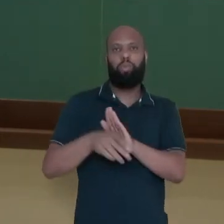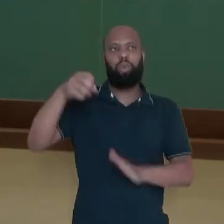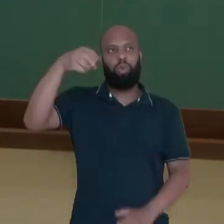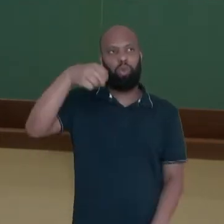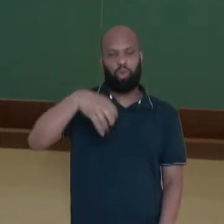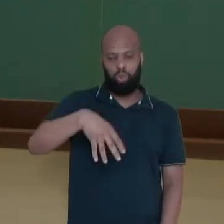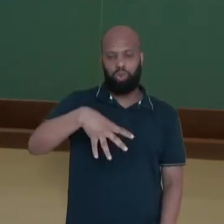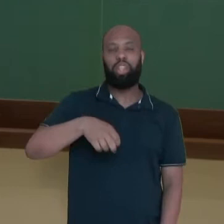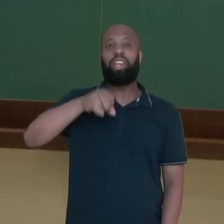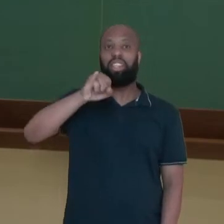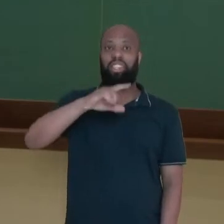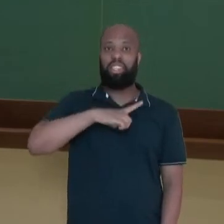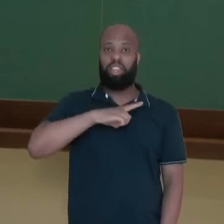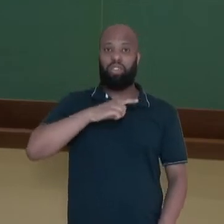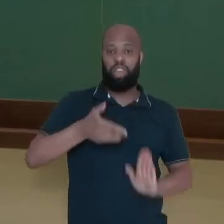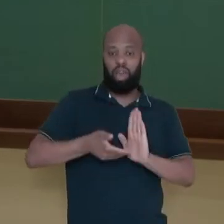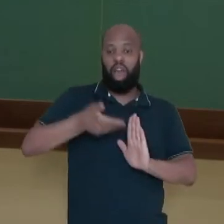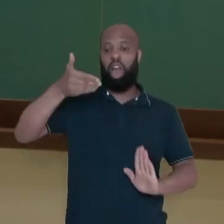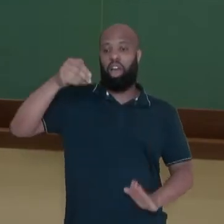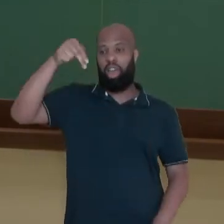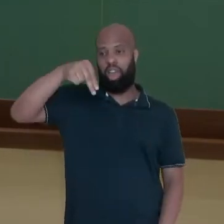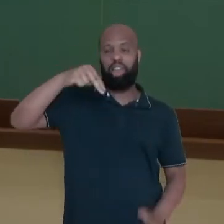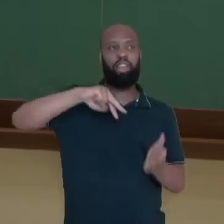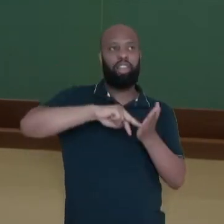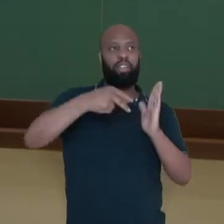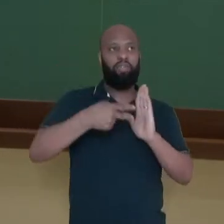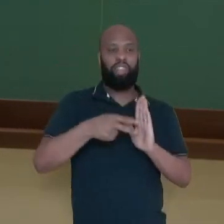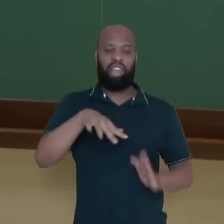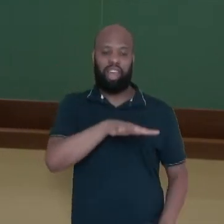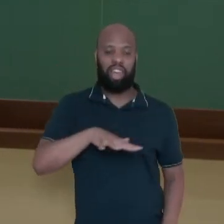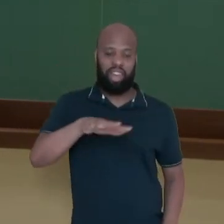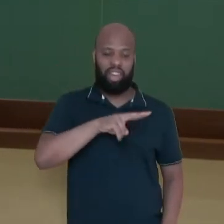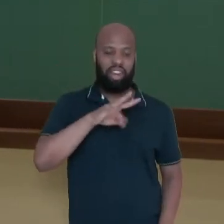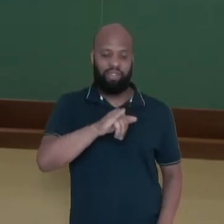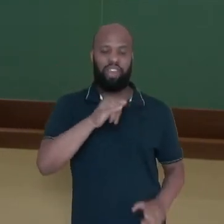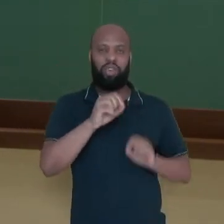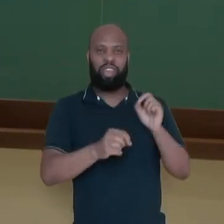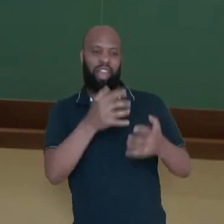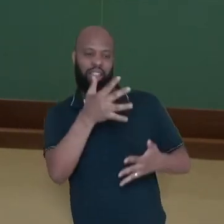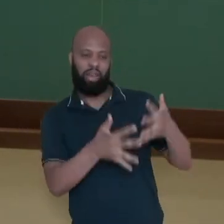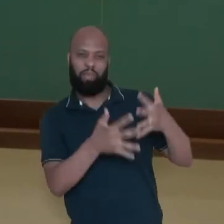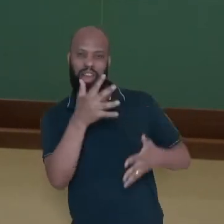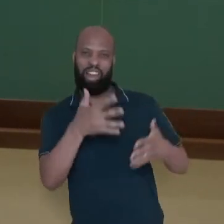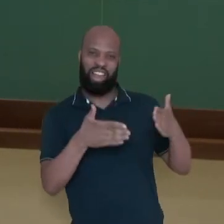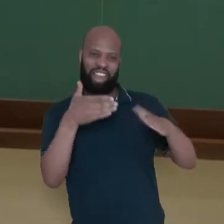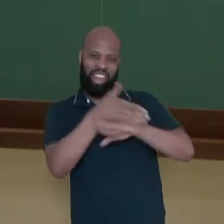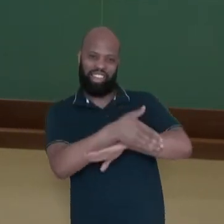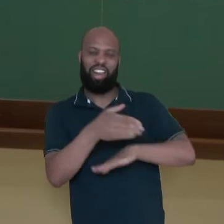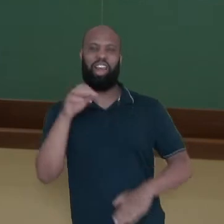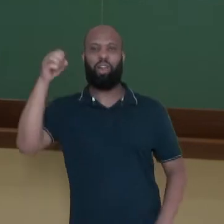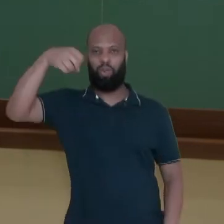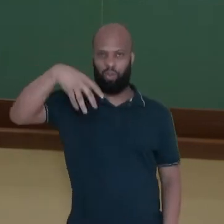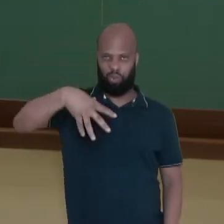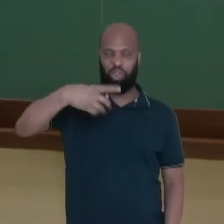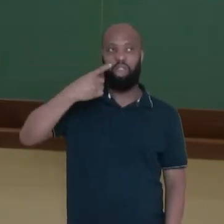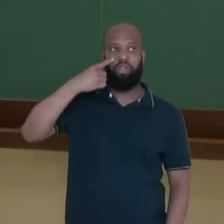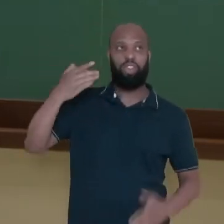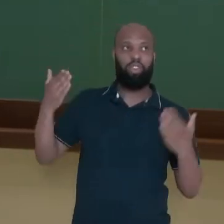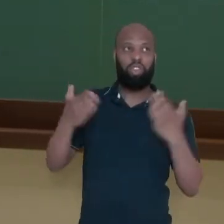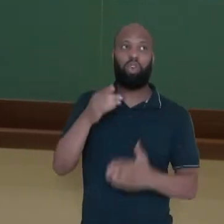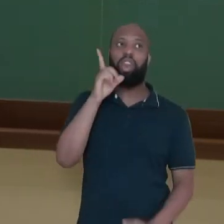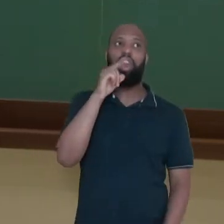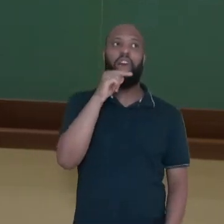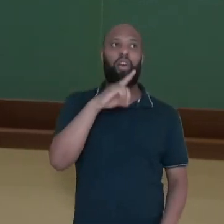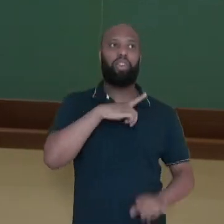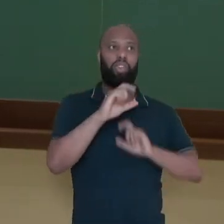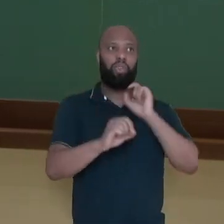Quanto maior o índice de refração, mais esse meio trava a luz. Por exemplo, repare que a água tem